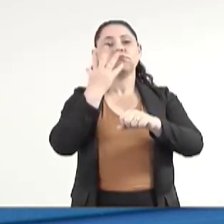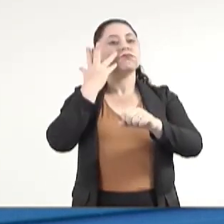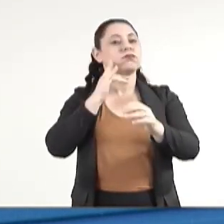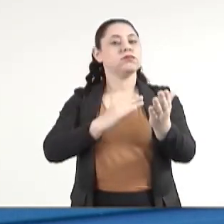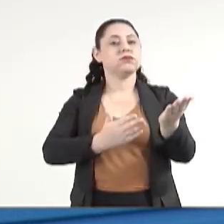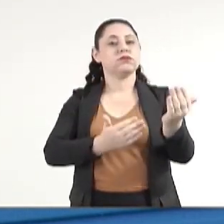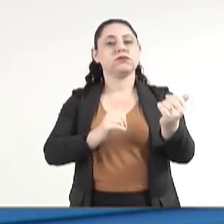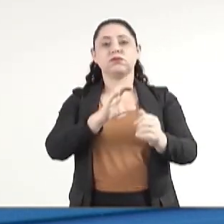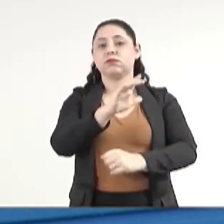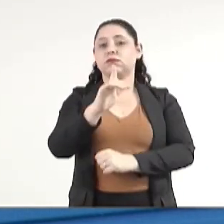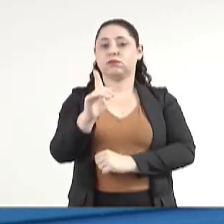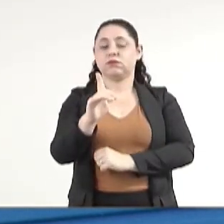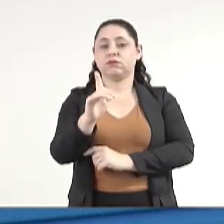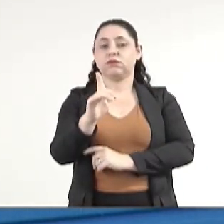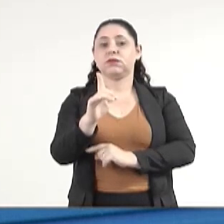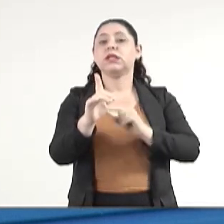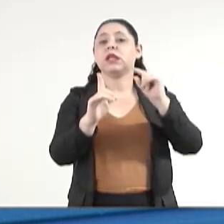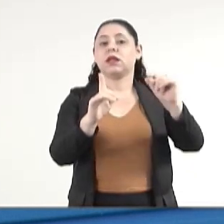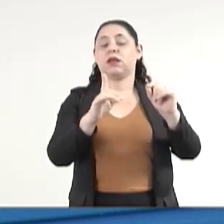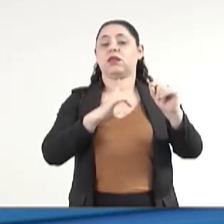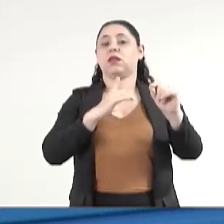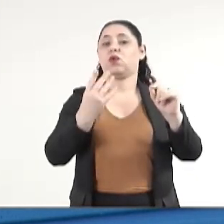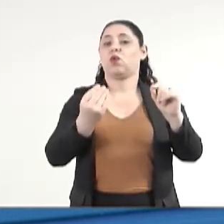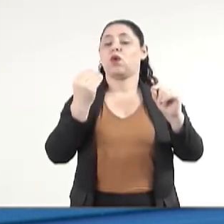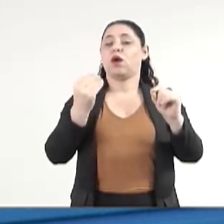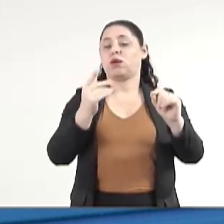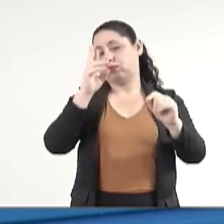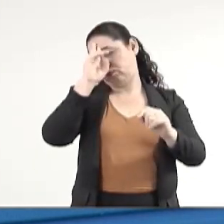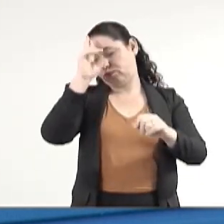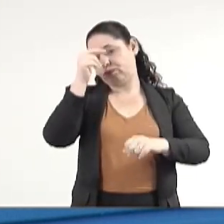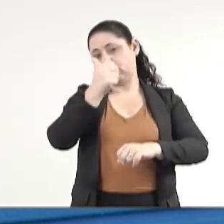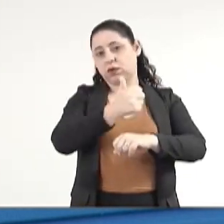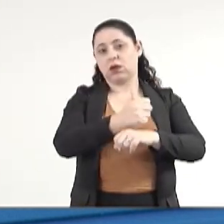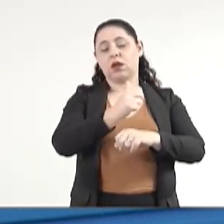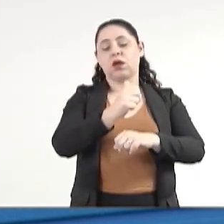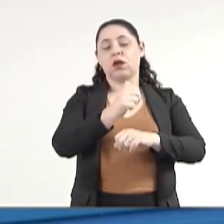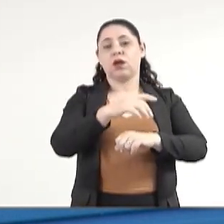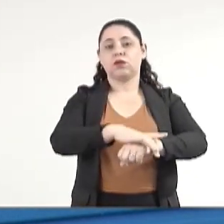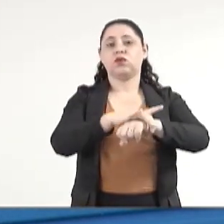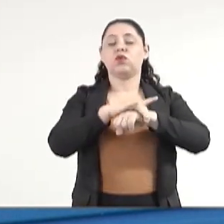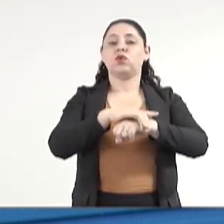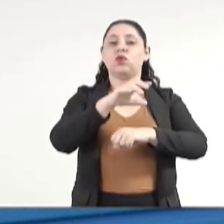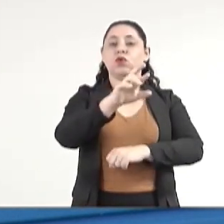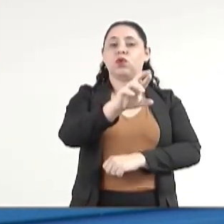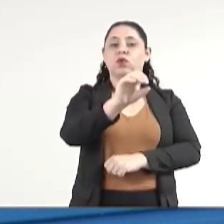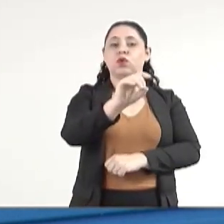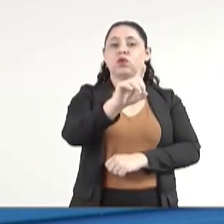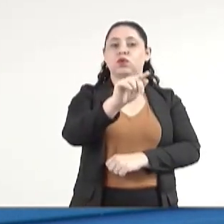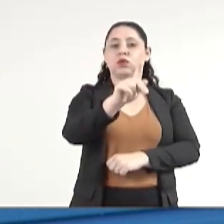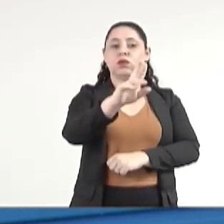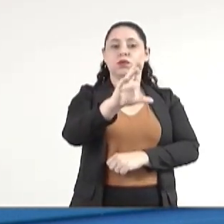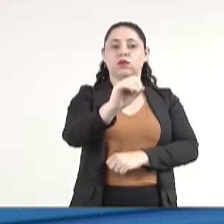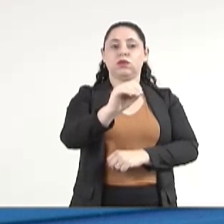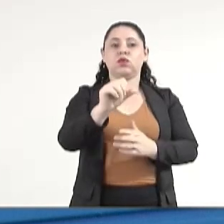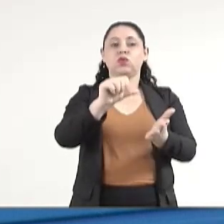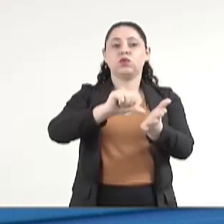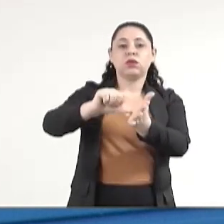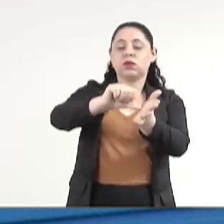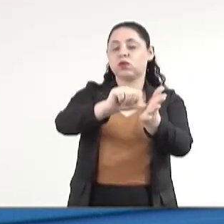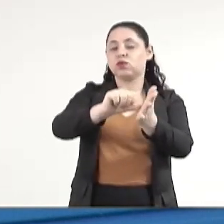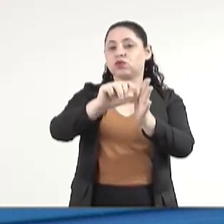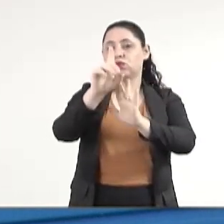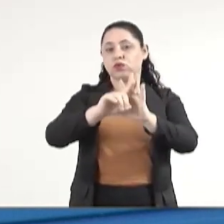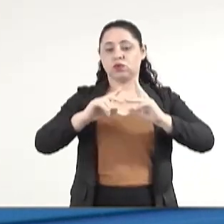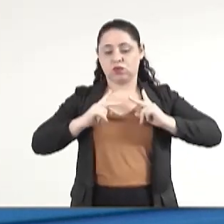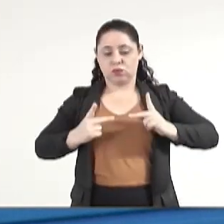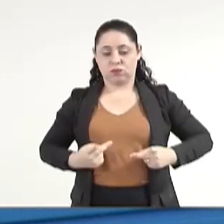Infância e Adolescência de Campo Grande, que tem como titular o defensor Rodrigo Zocal Rosa, e o Núcleo de